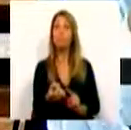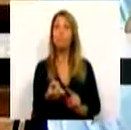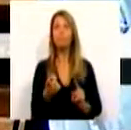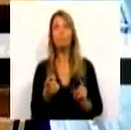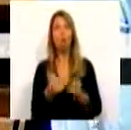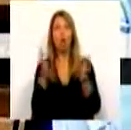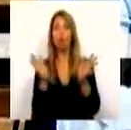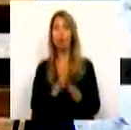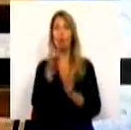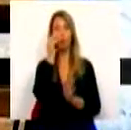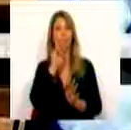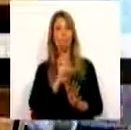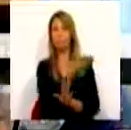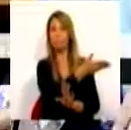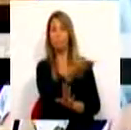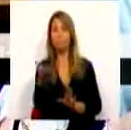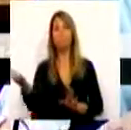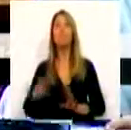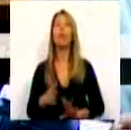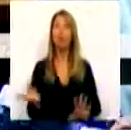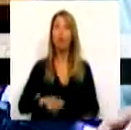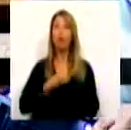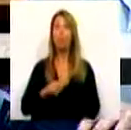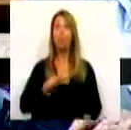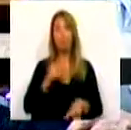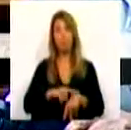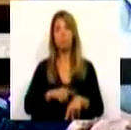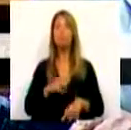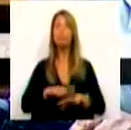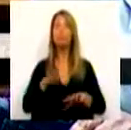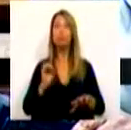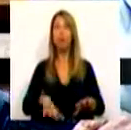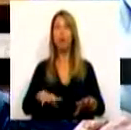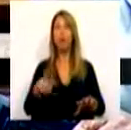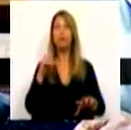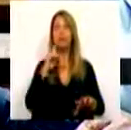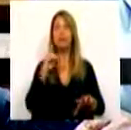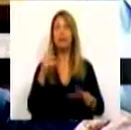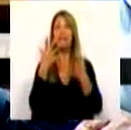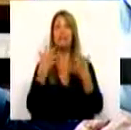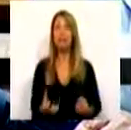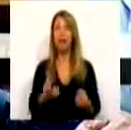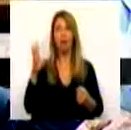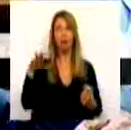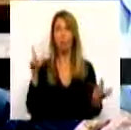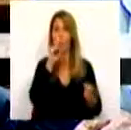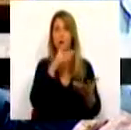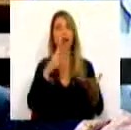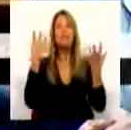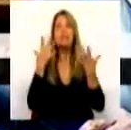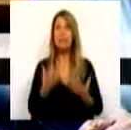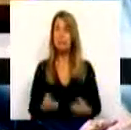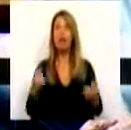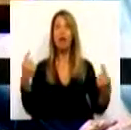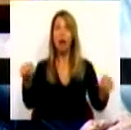todos vós num momento de grande preocupação por causa da seca que estamos a atravessar. Esta é a maior seca